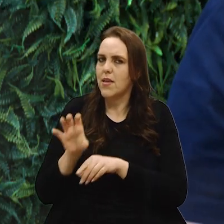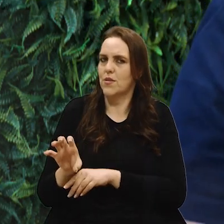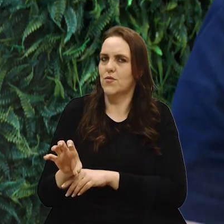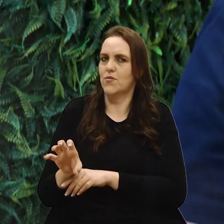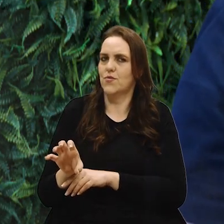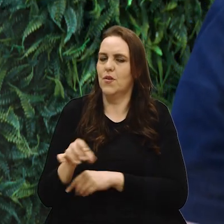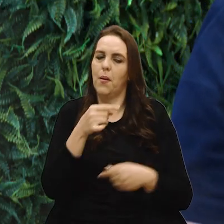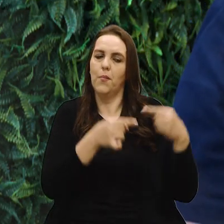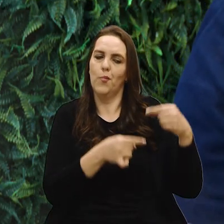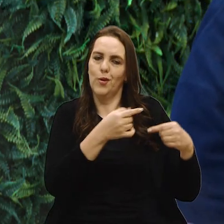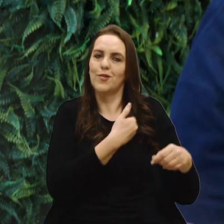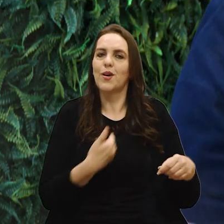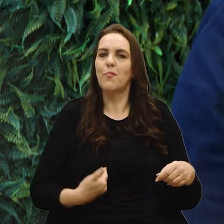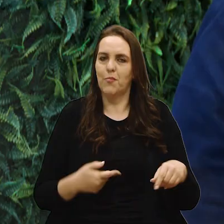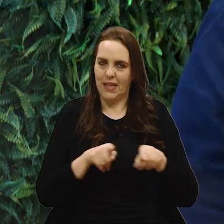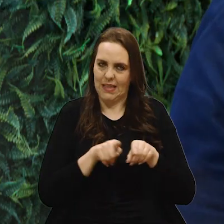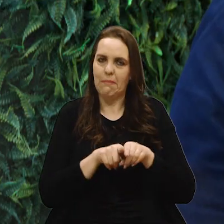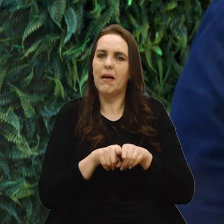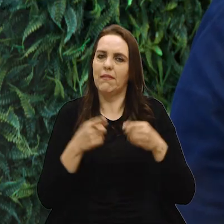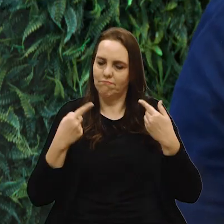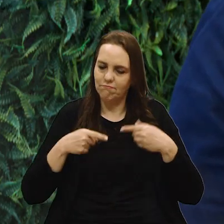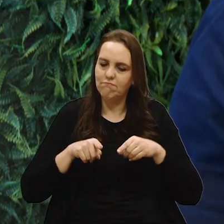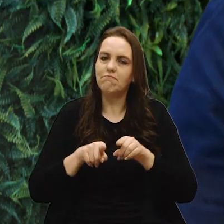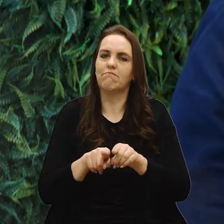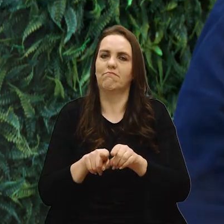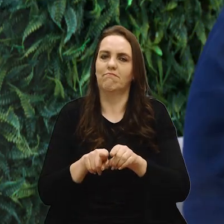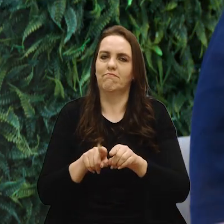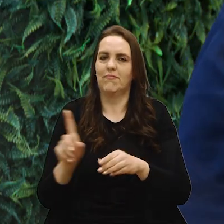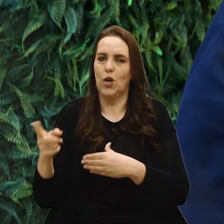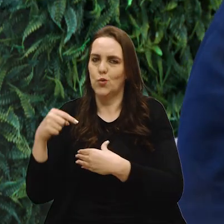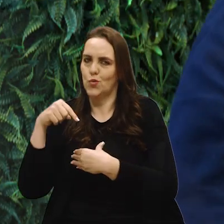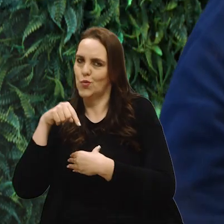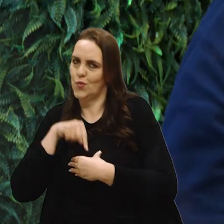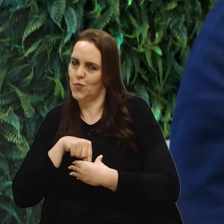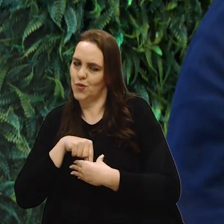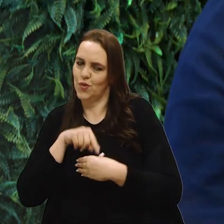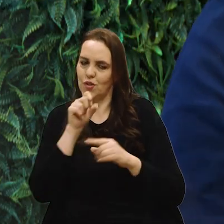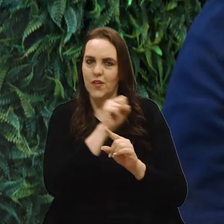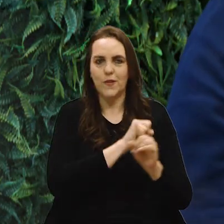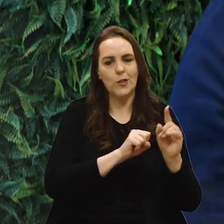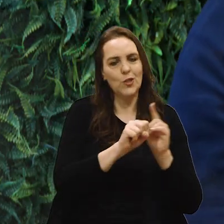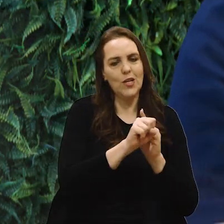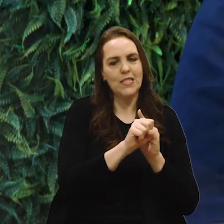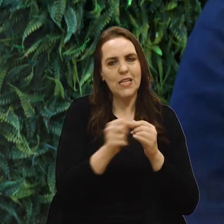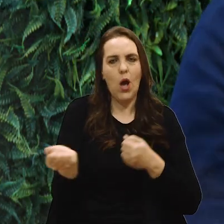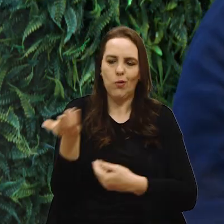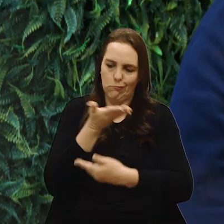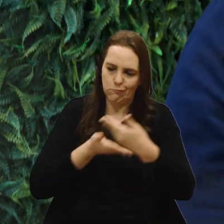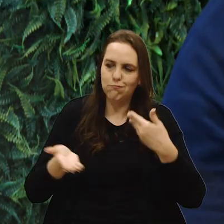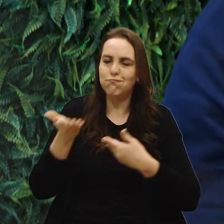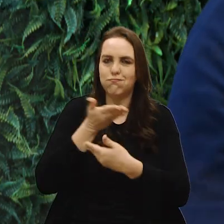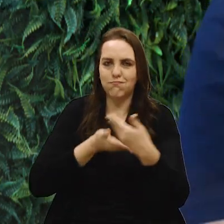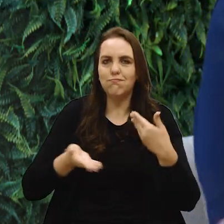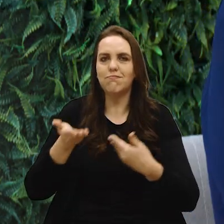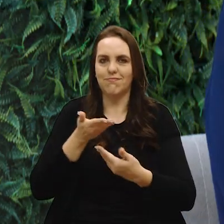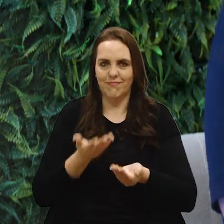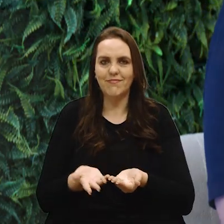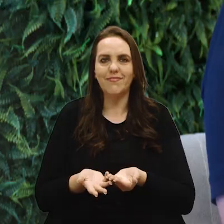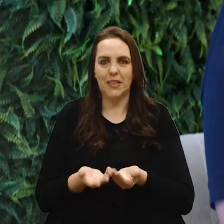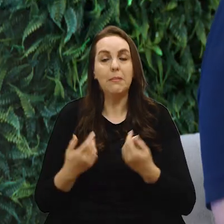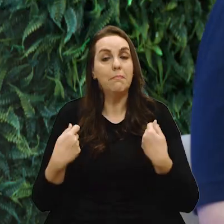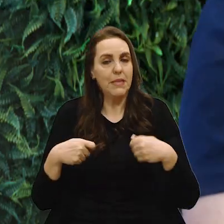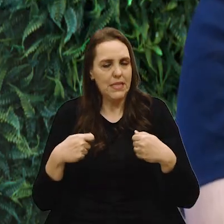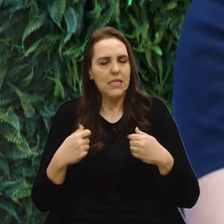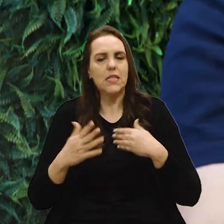isso as políticas públicas aí, né? Tu entende? Então a gente está falando num campo que se entrecruza, assim, entre